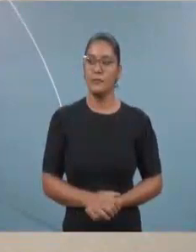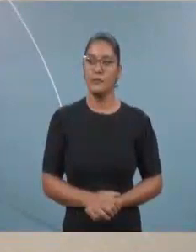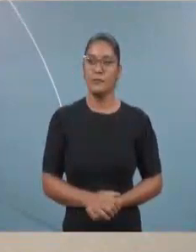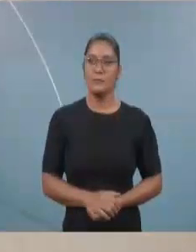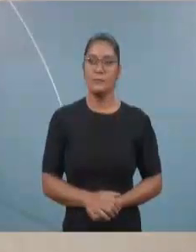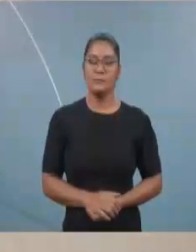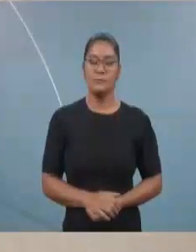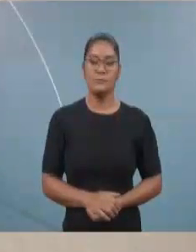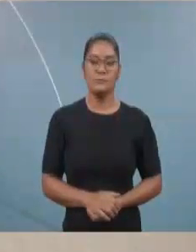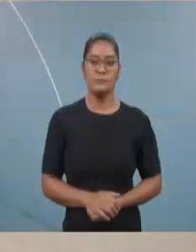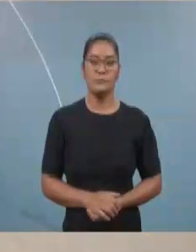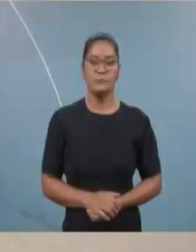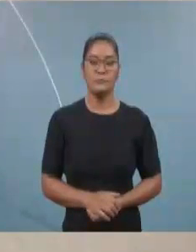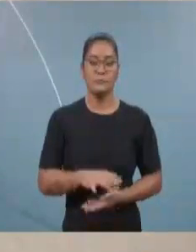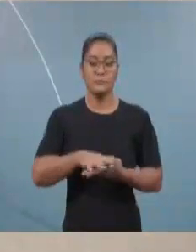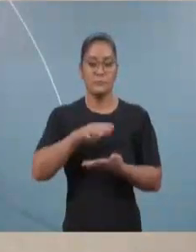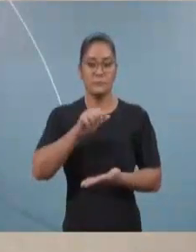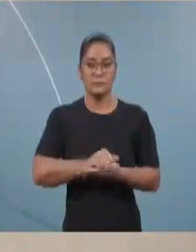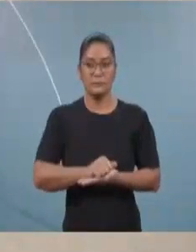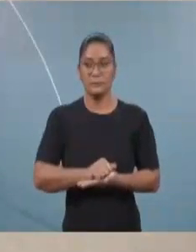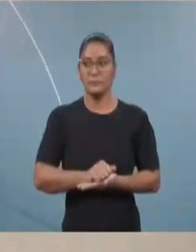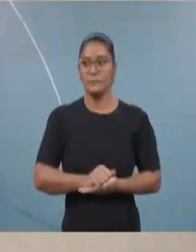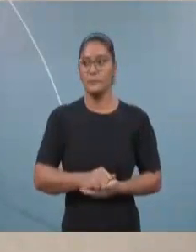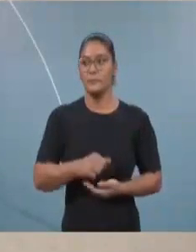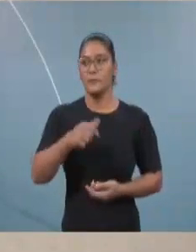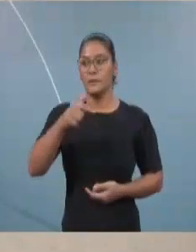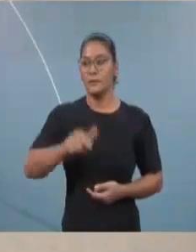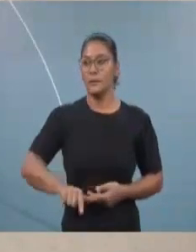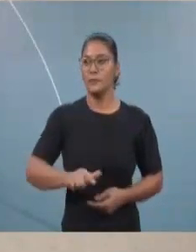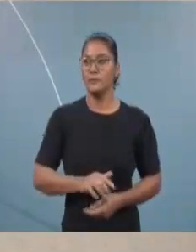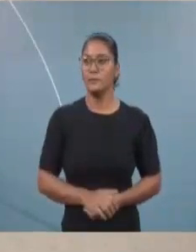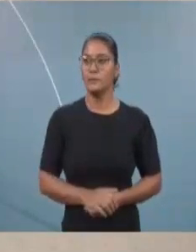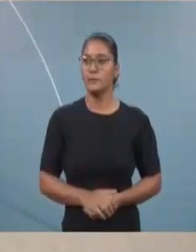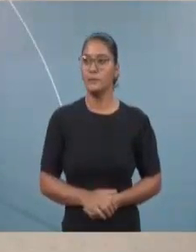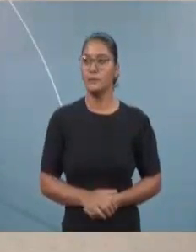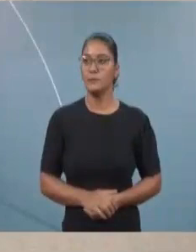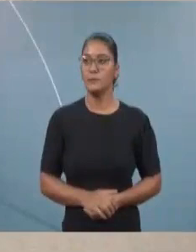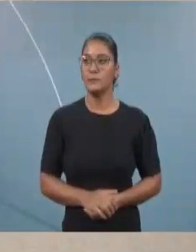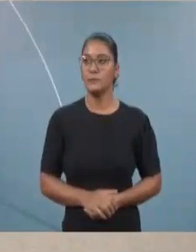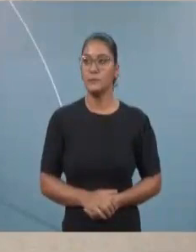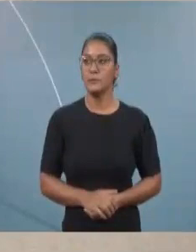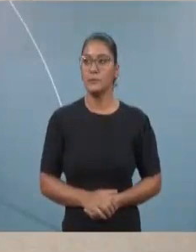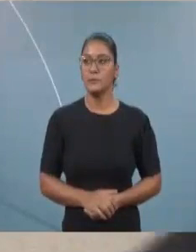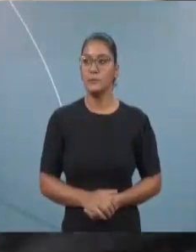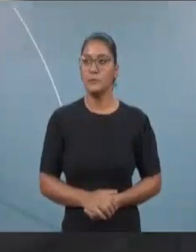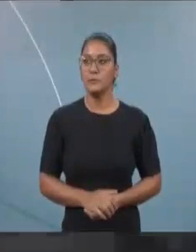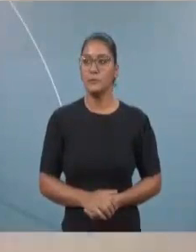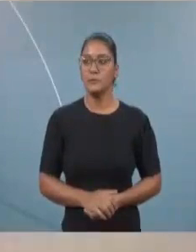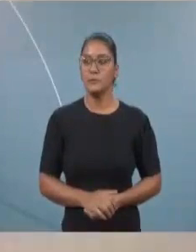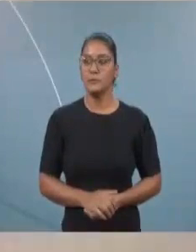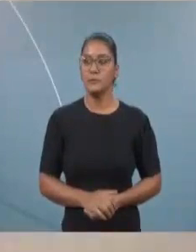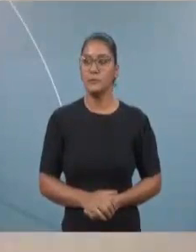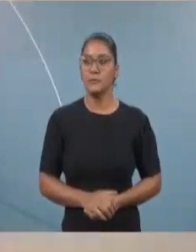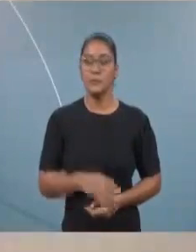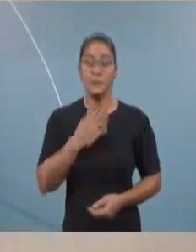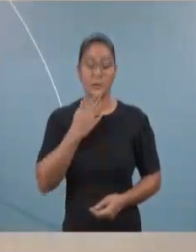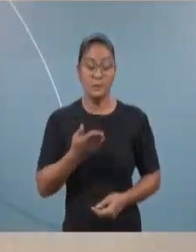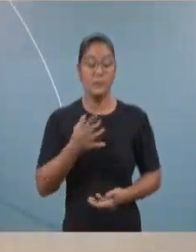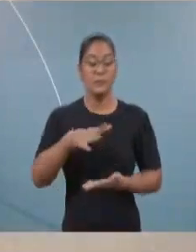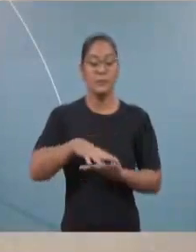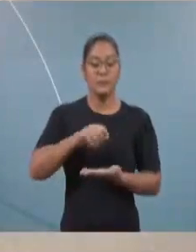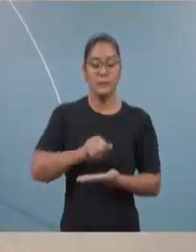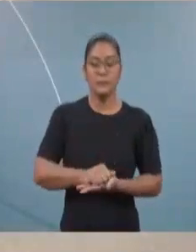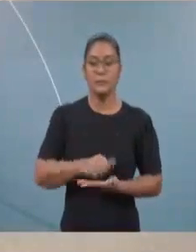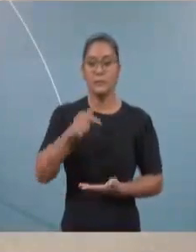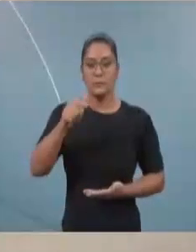presença de Tod vamos pres Exatamente é jár mas tem que de novo eu tô pedindo para registrar de